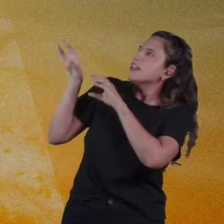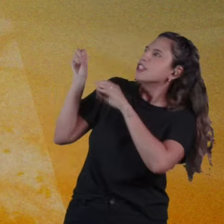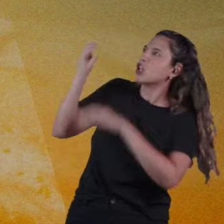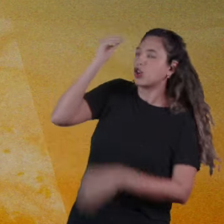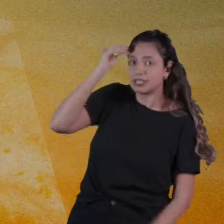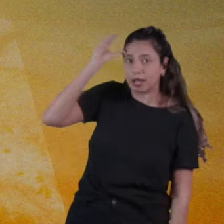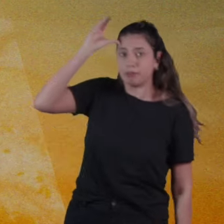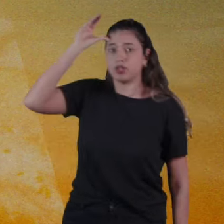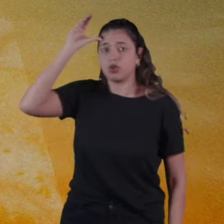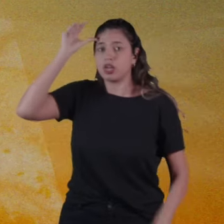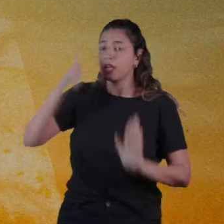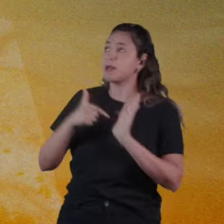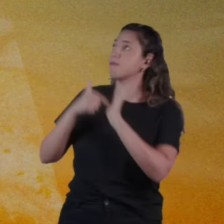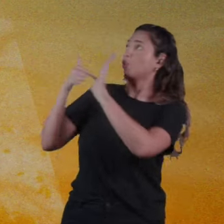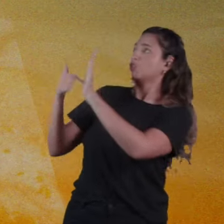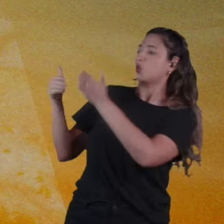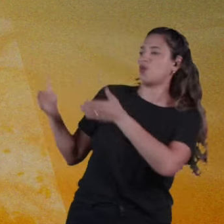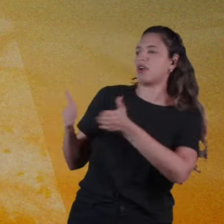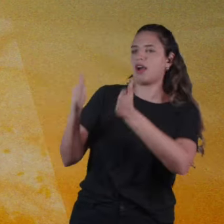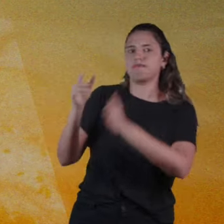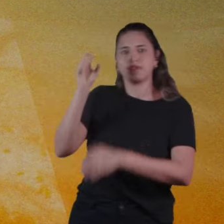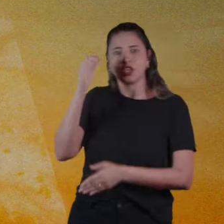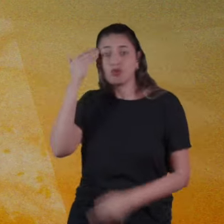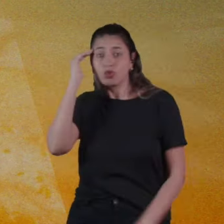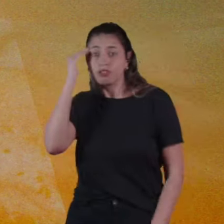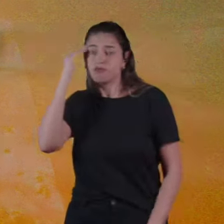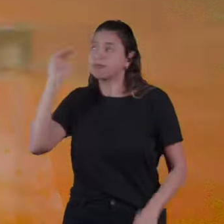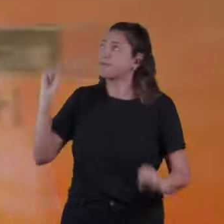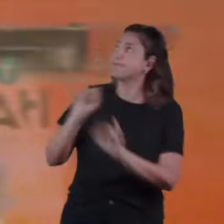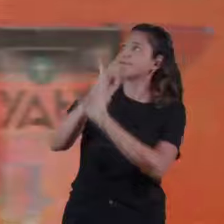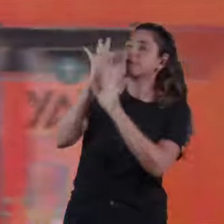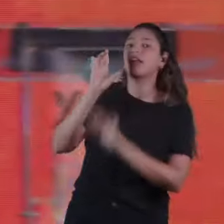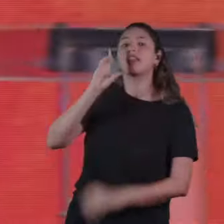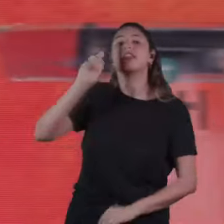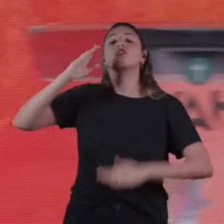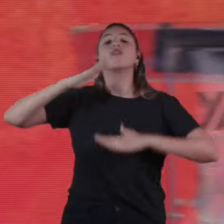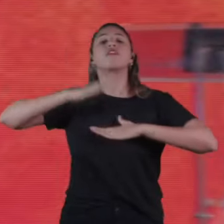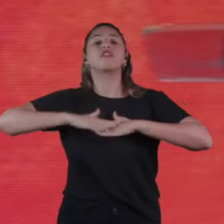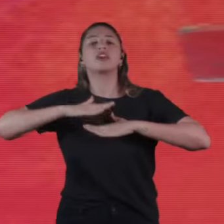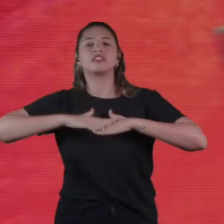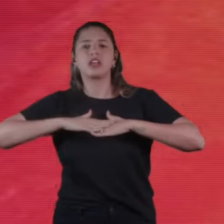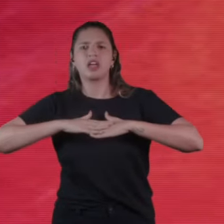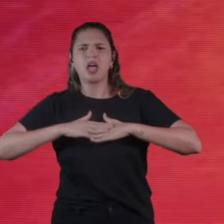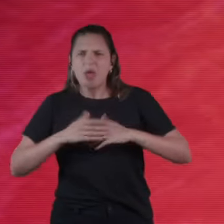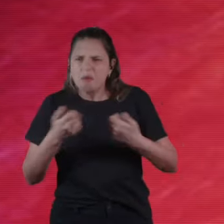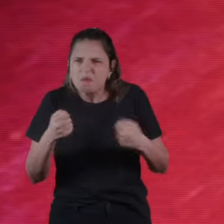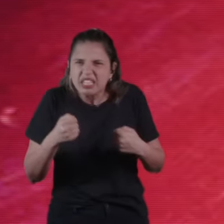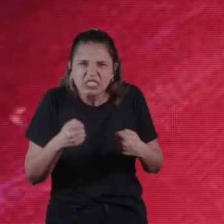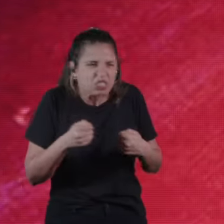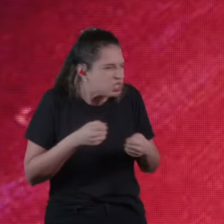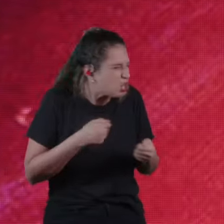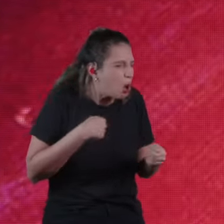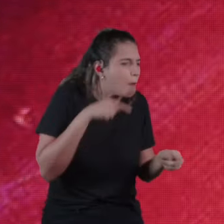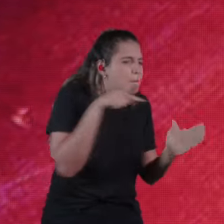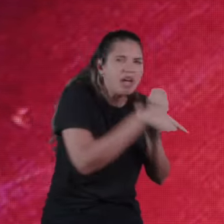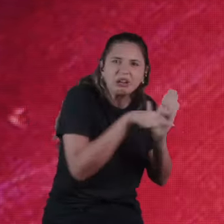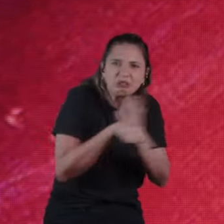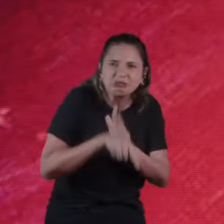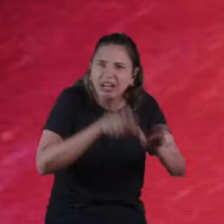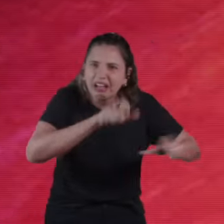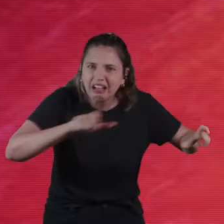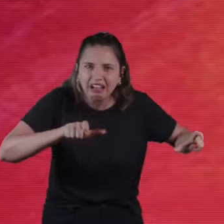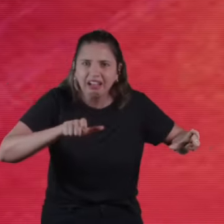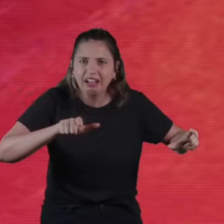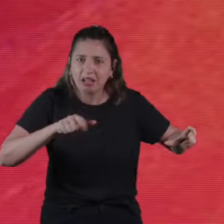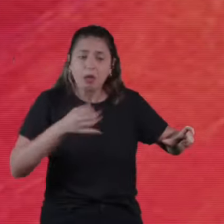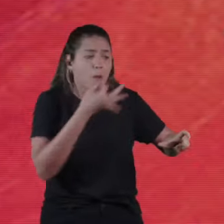lhe mostrou o caminho do entendimento? Quando Deus foi fazer alguma coisa, ele precisou de consultoria de alguém? Ele foi